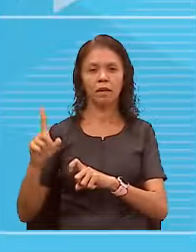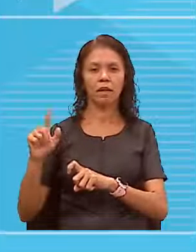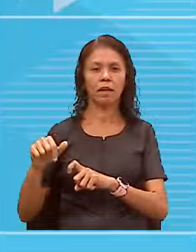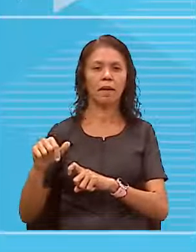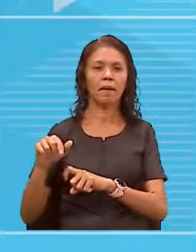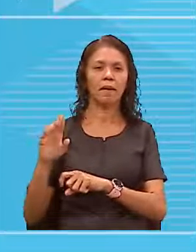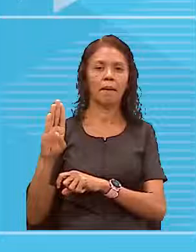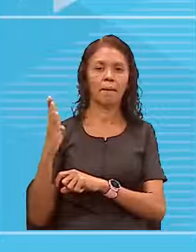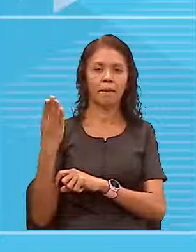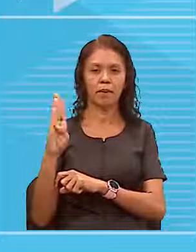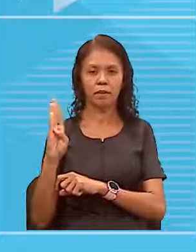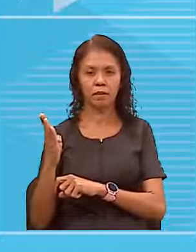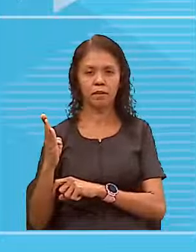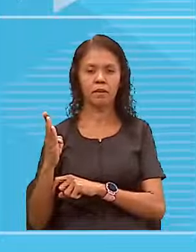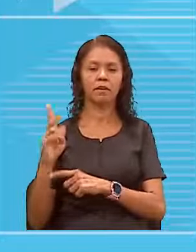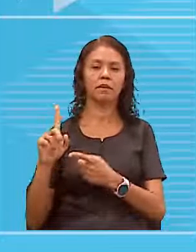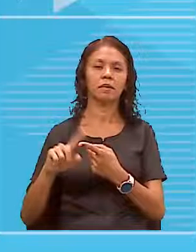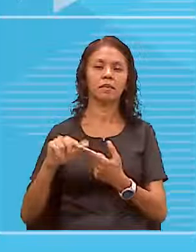Então, gente,